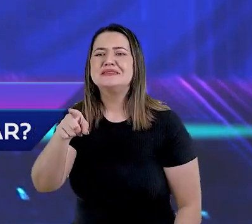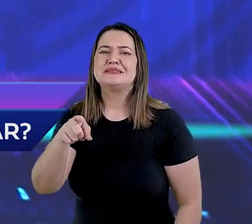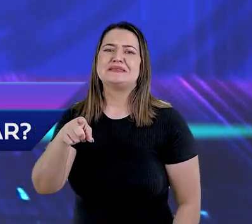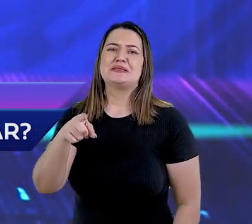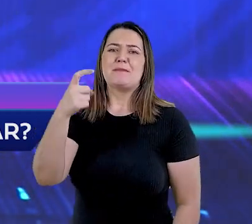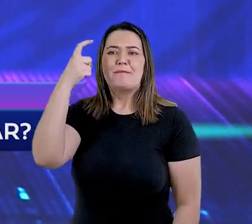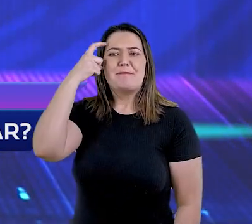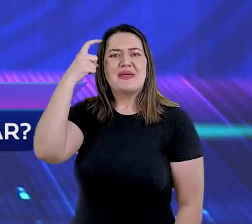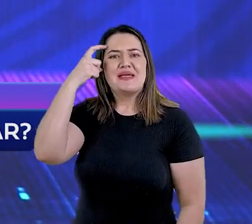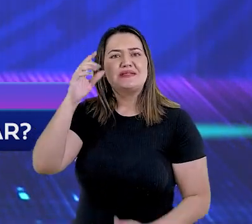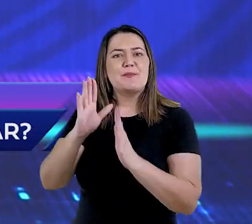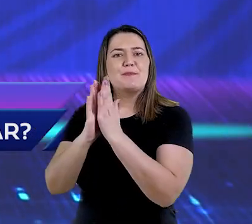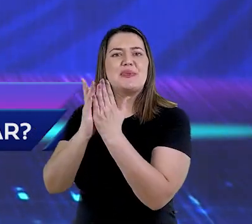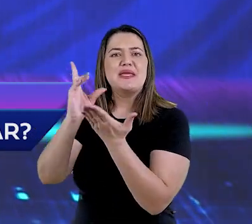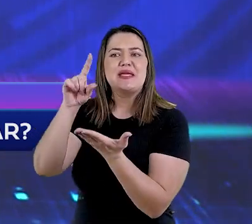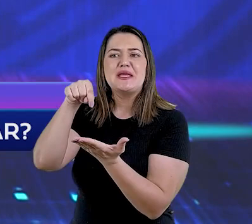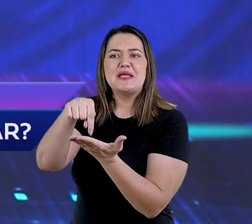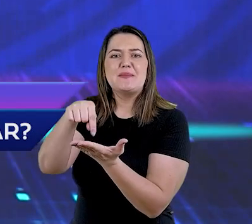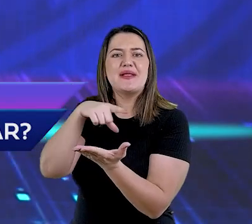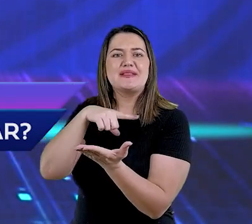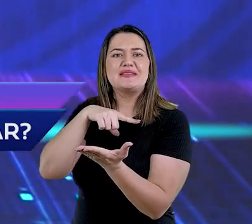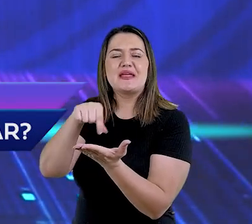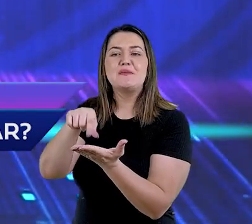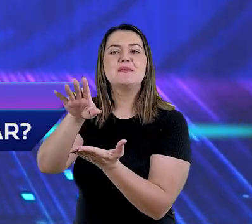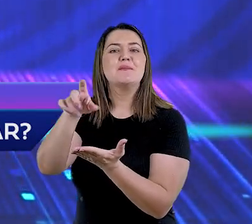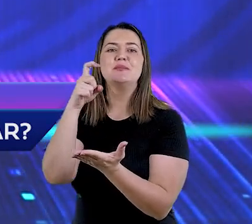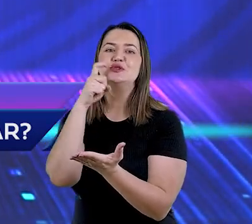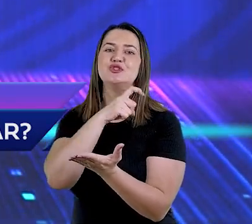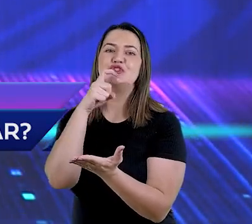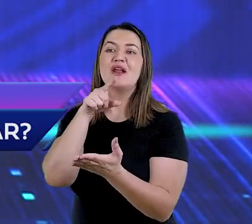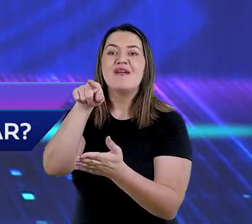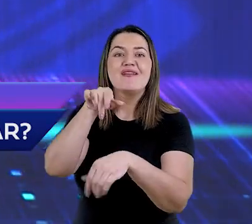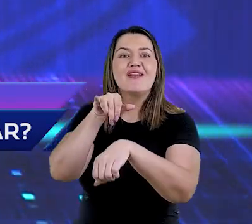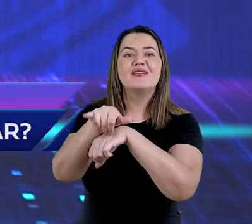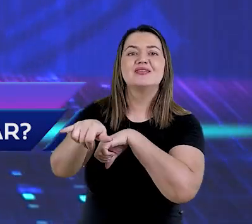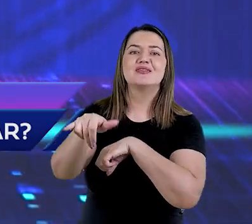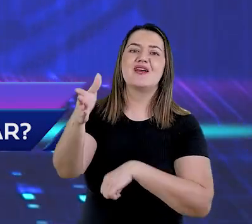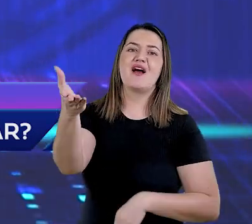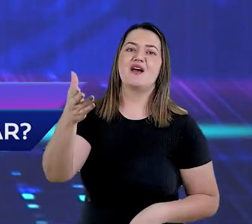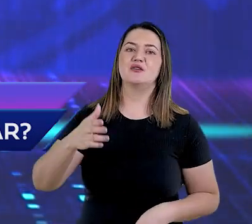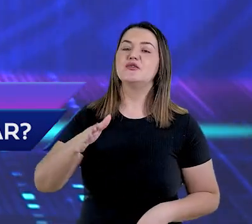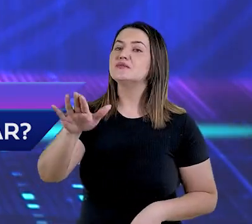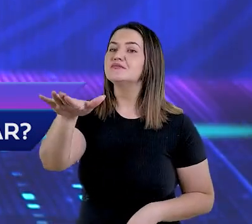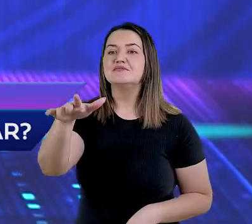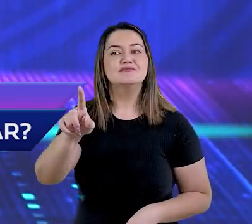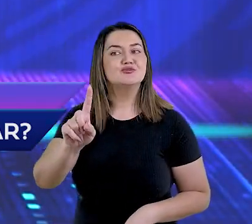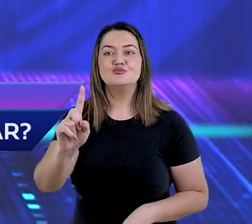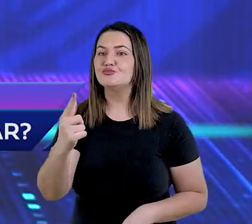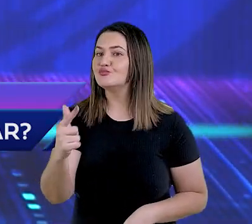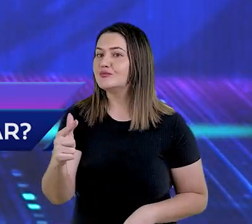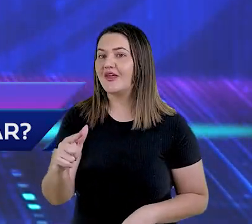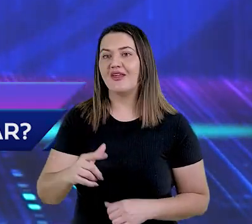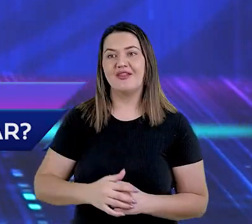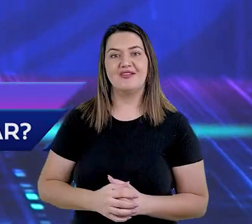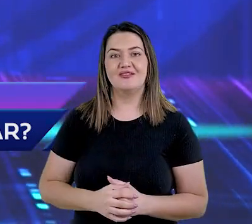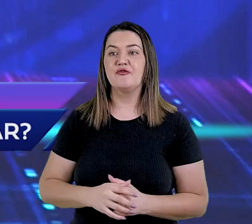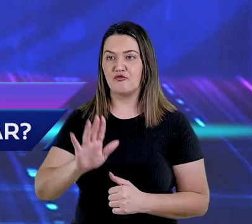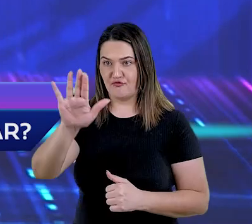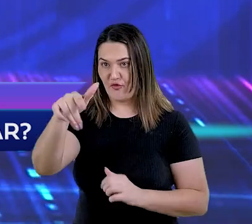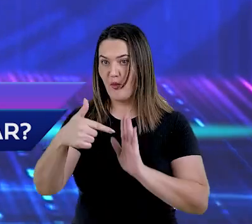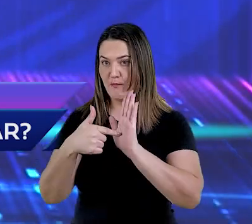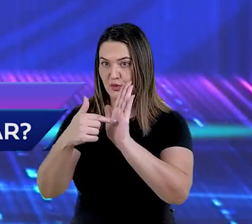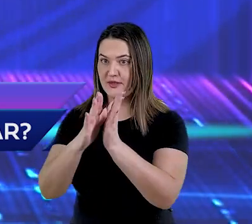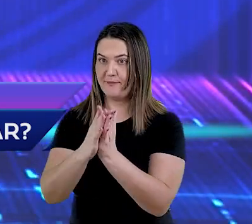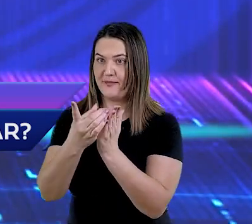Bíblia. Eles acham que aquilo foi fruto da revelação de Deus. Aí você fala assim, não, não está não. Deixa eu lhe mostrar